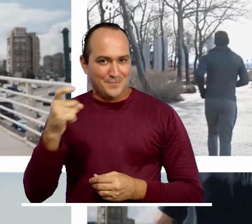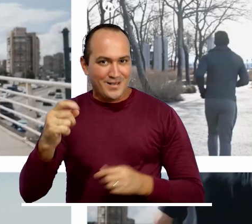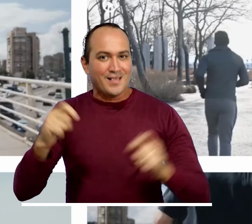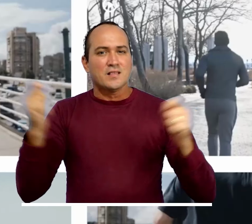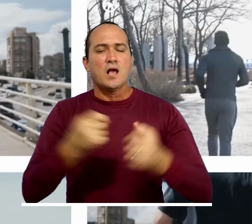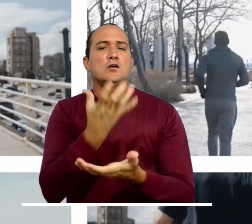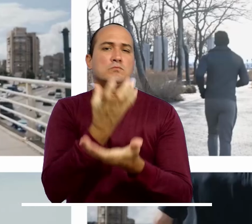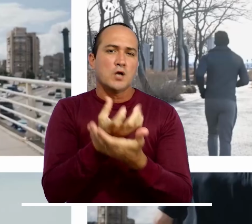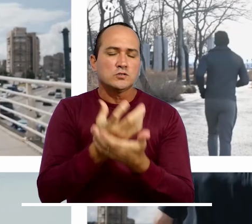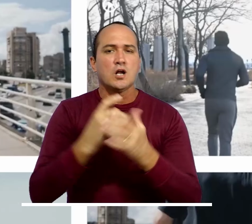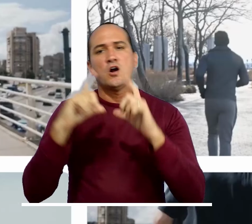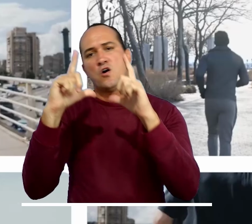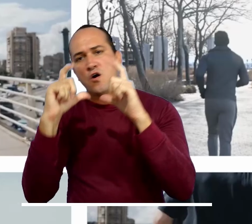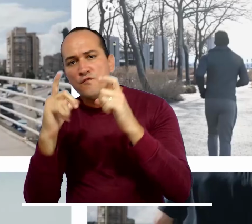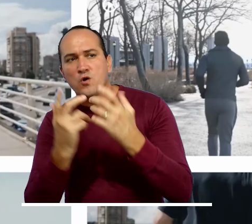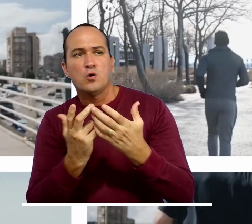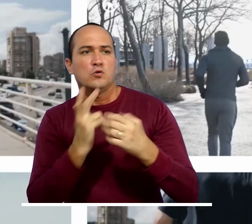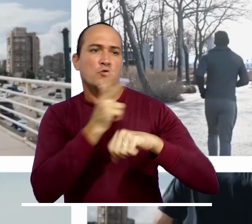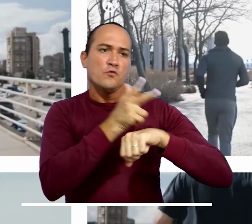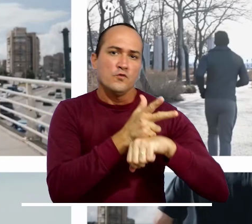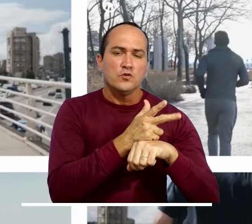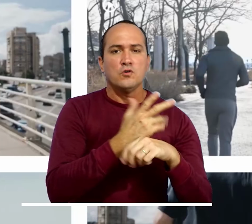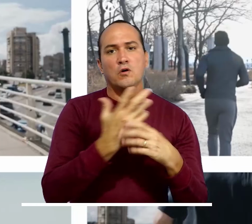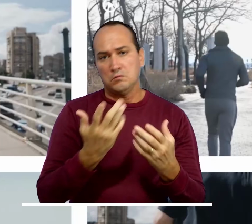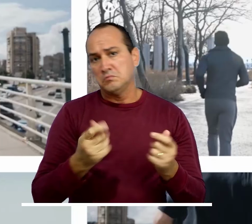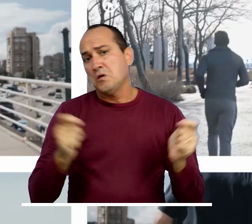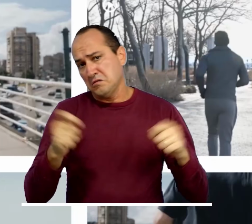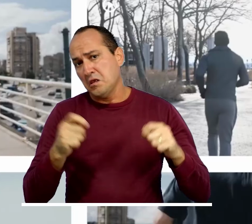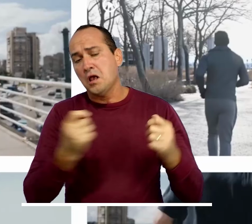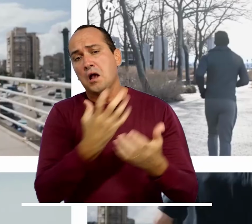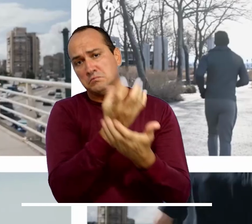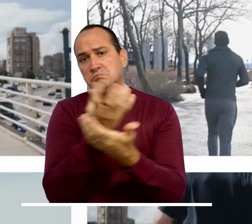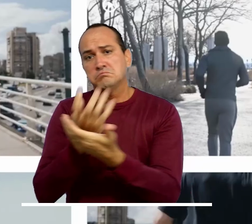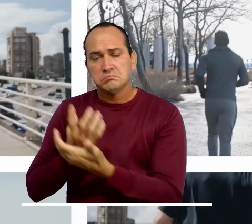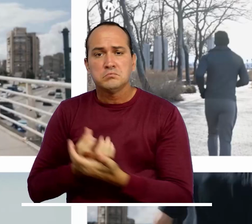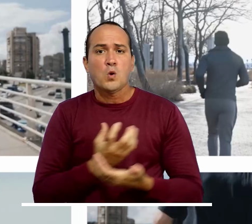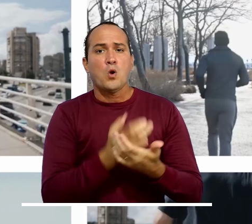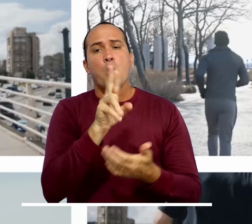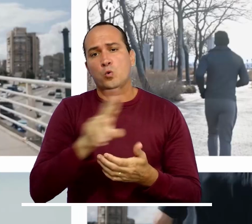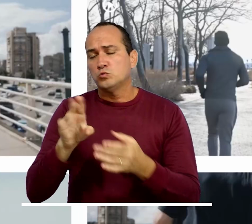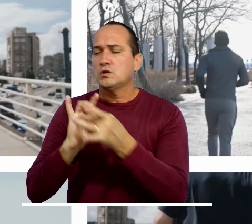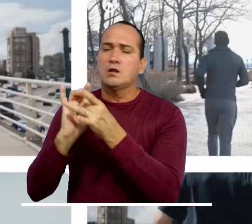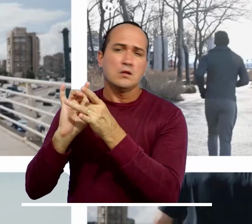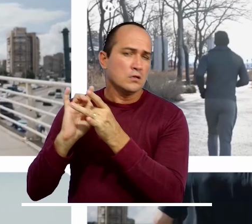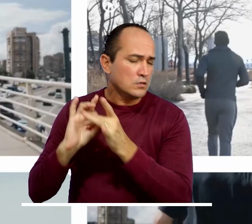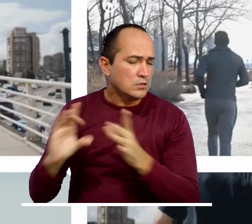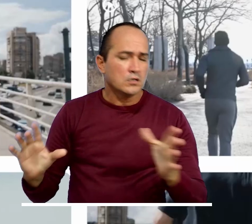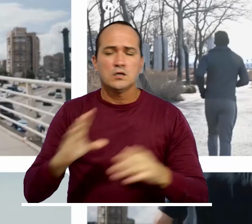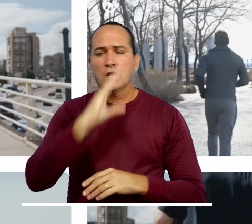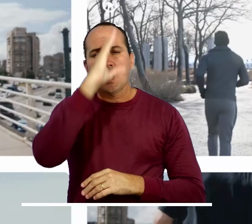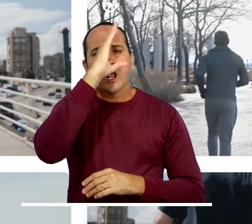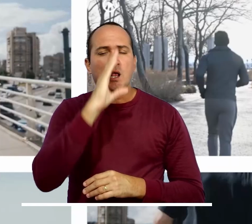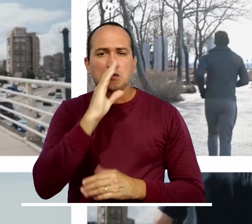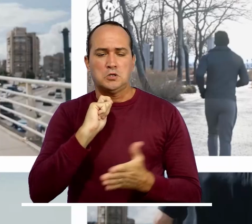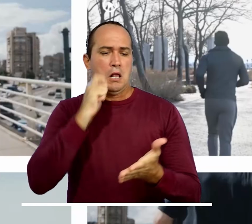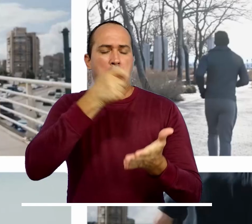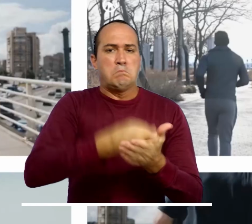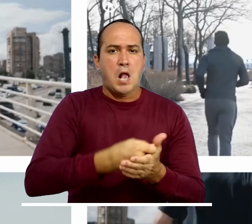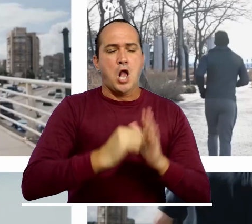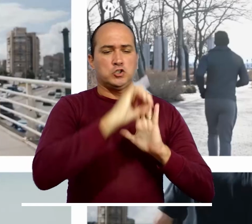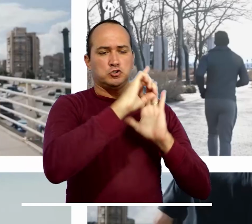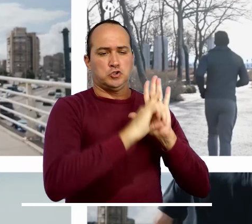pode baixar tanto fotos quanto vídeos, que são fotos e vídeos que você pode utilizar sem a necessidade de